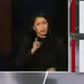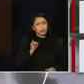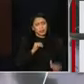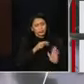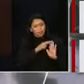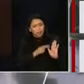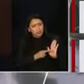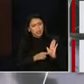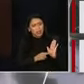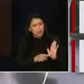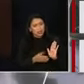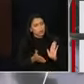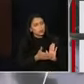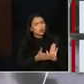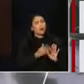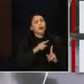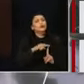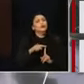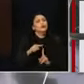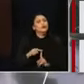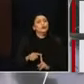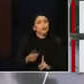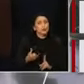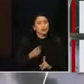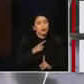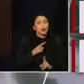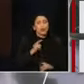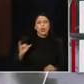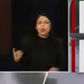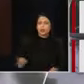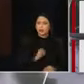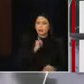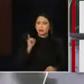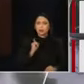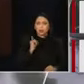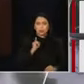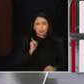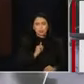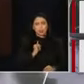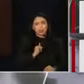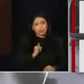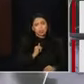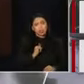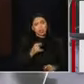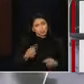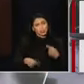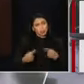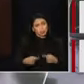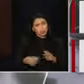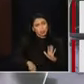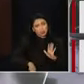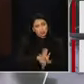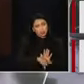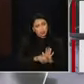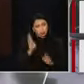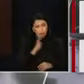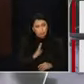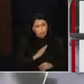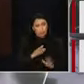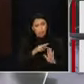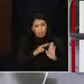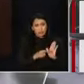da especialidade, um dos mais relevantes princípios da política criminal no Brasil. Conforme esse princípio, a